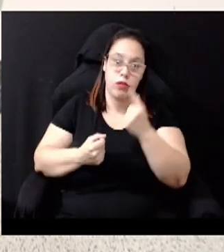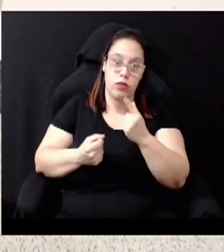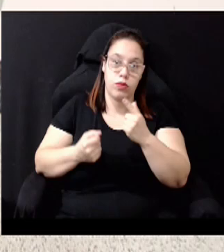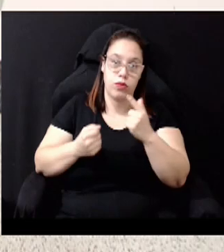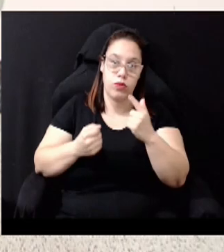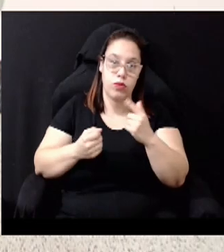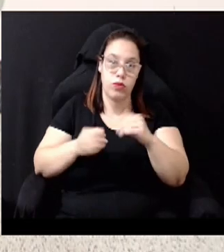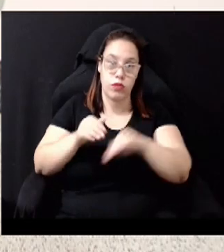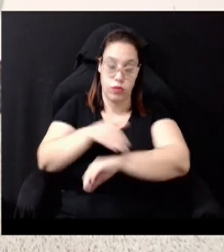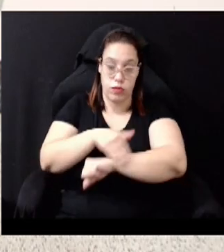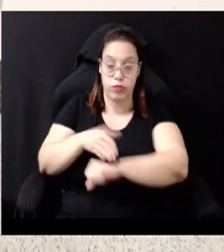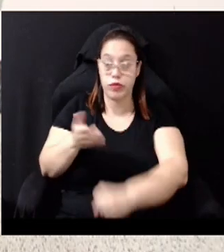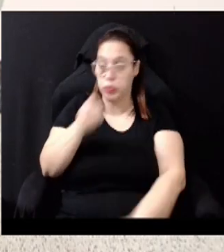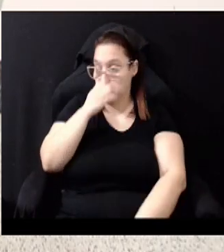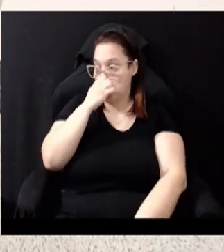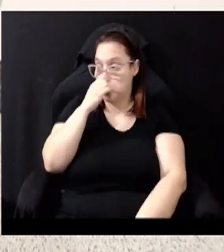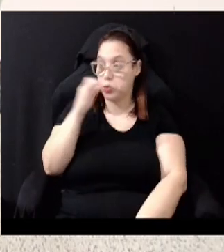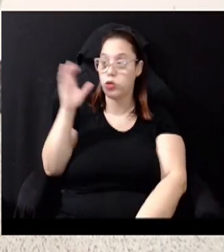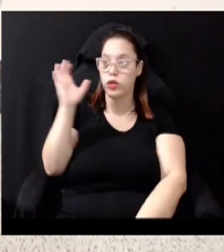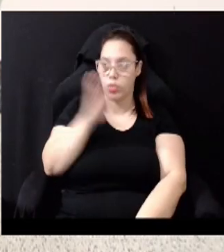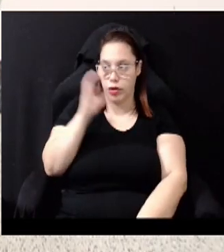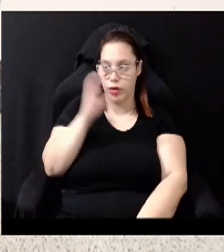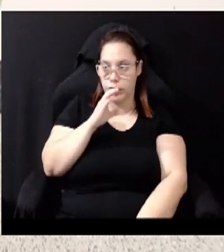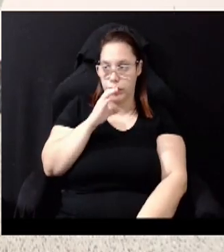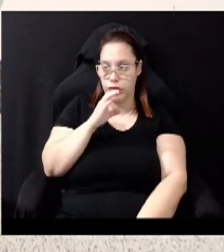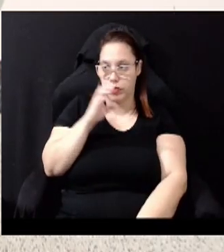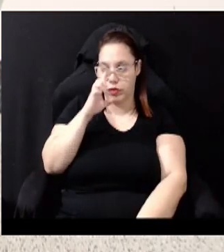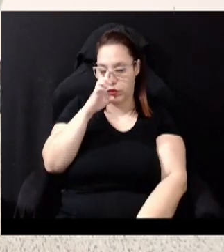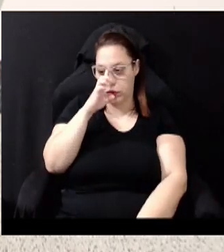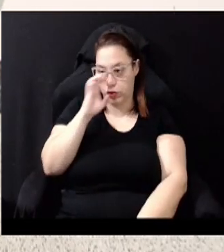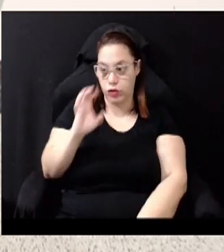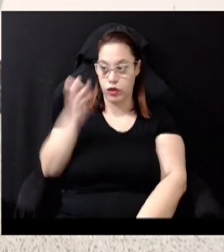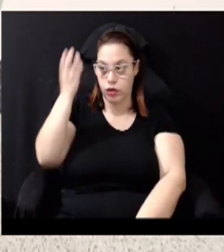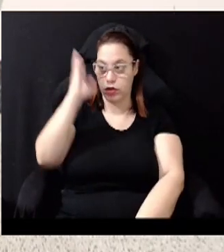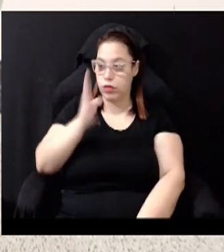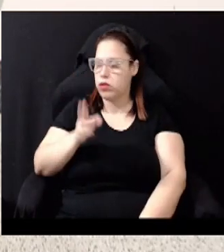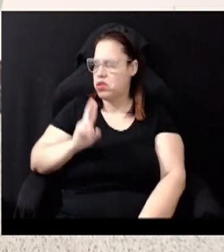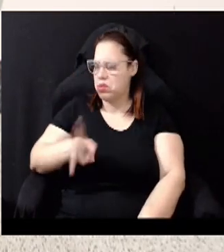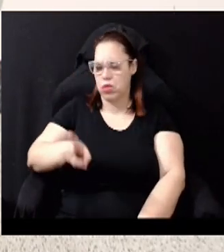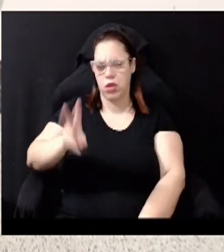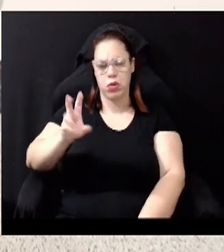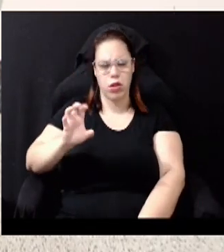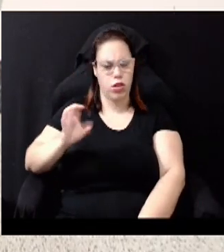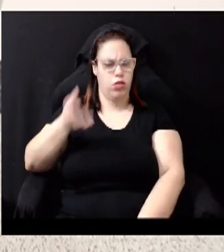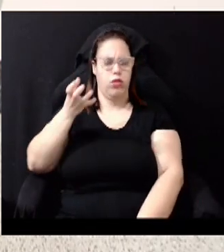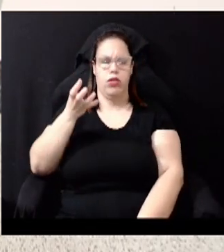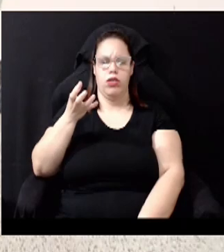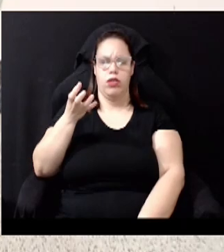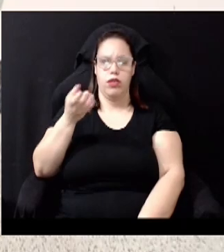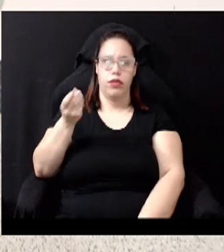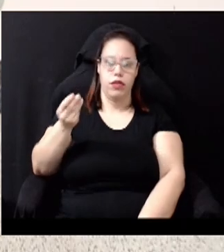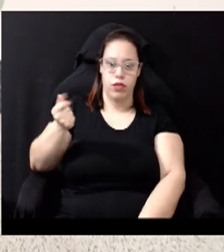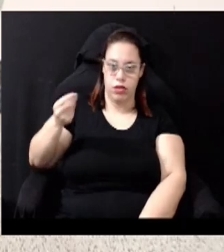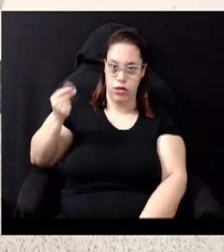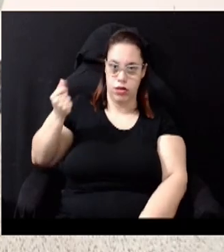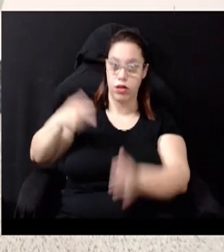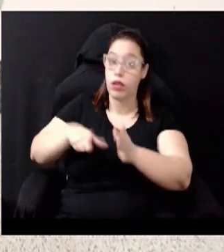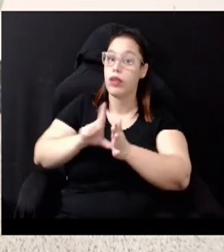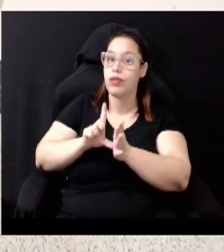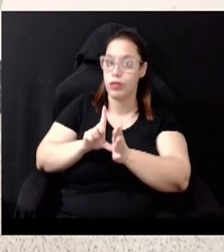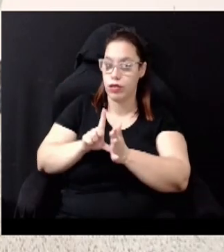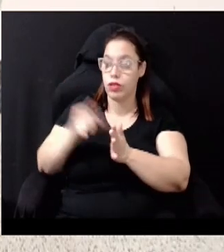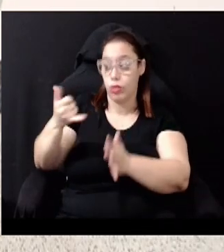que seja urgente, as comunicações vão acontecer imediatamente, como sempre aconteceram na era antes do smartphone.